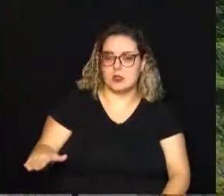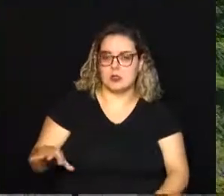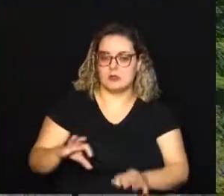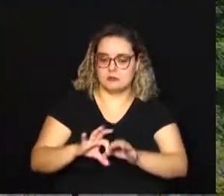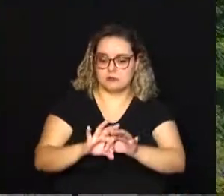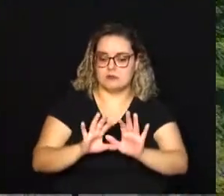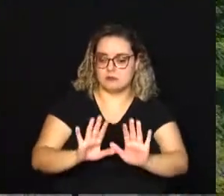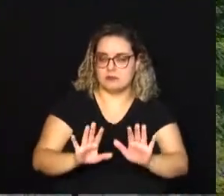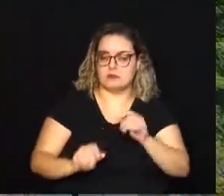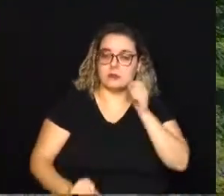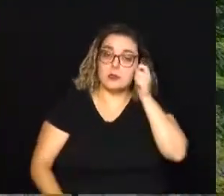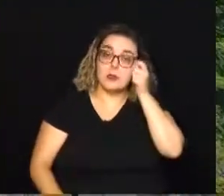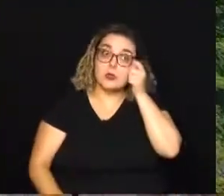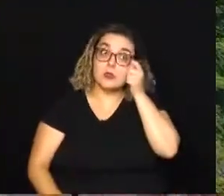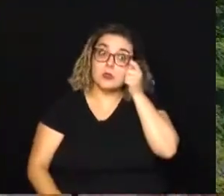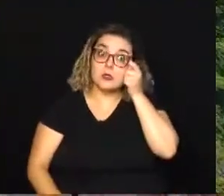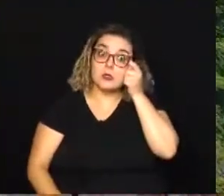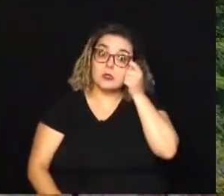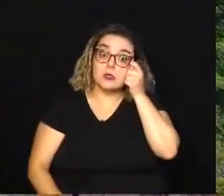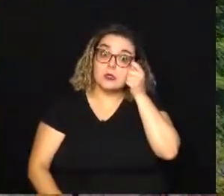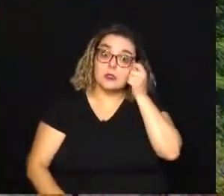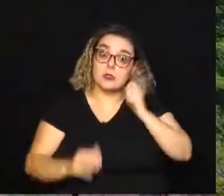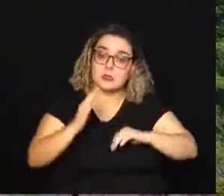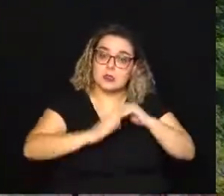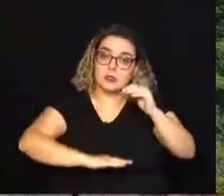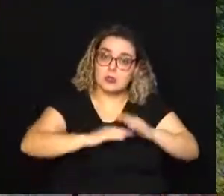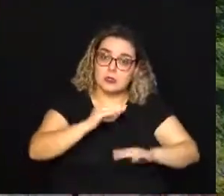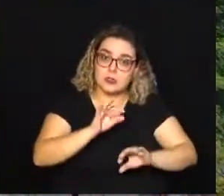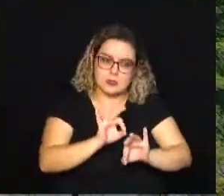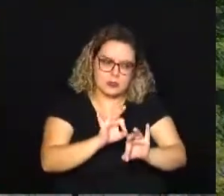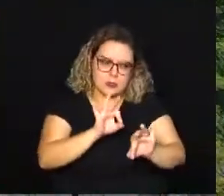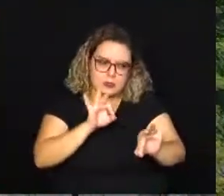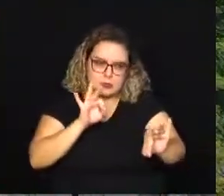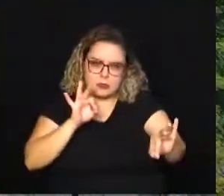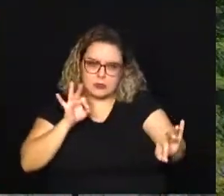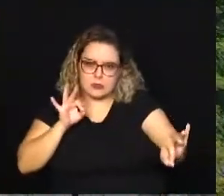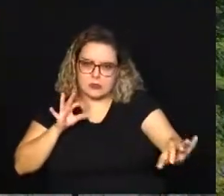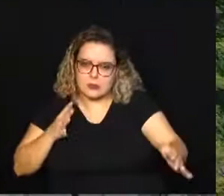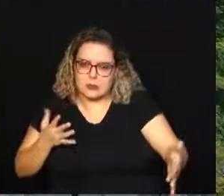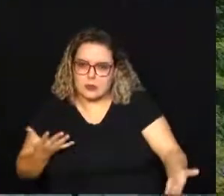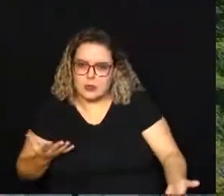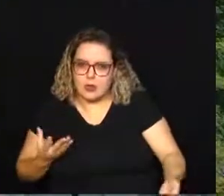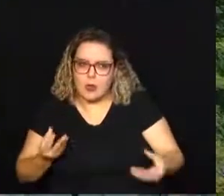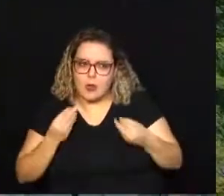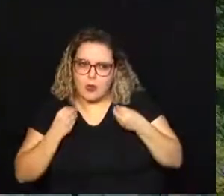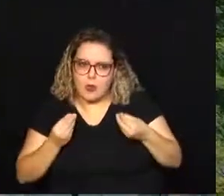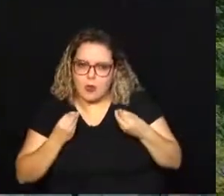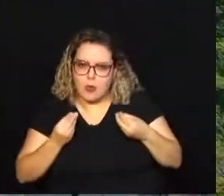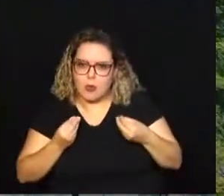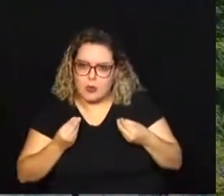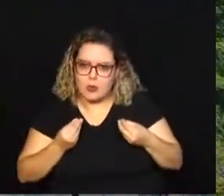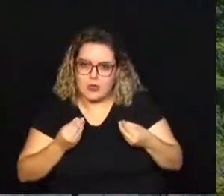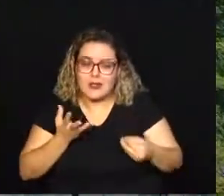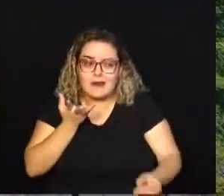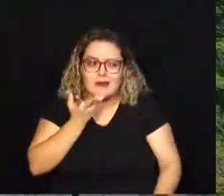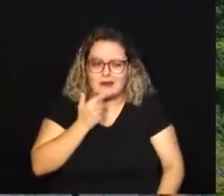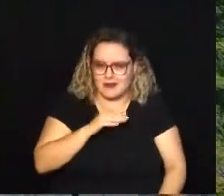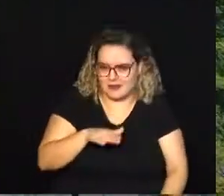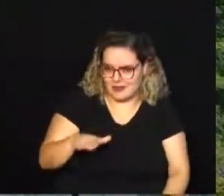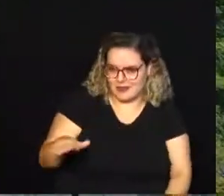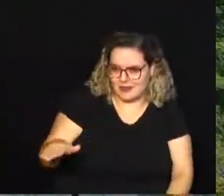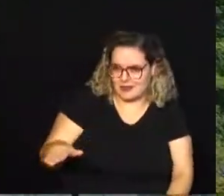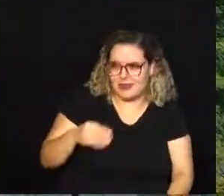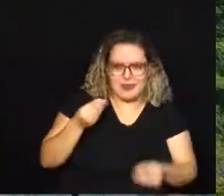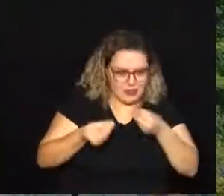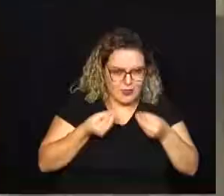aí as profissionais vão ter que manter distanciamento? Assim, dá para entender questão do vínculo, dá para imaginar, né, que